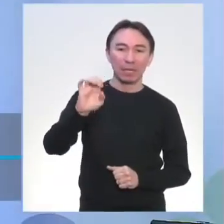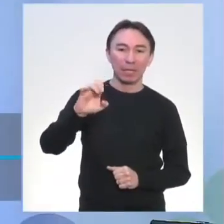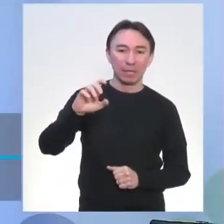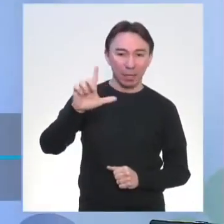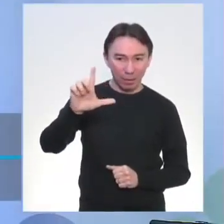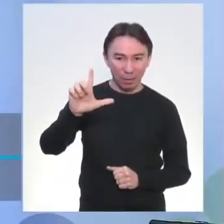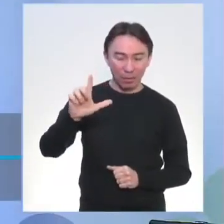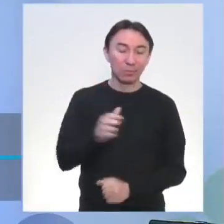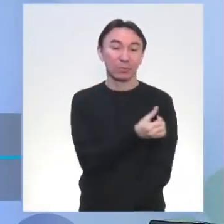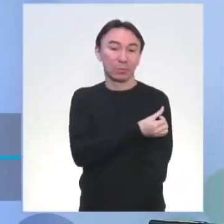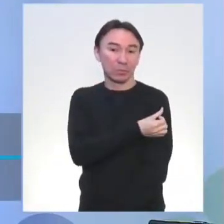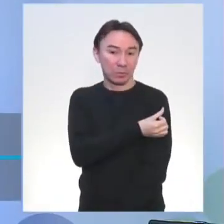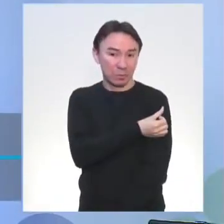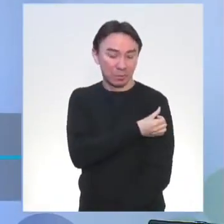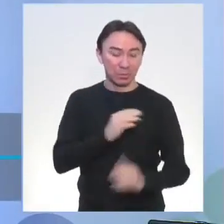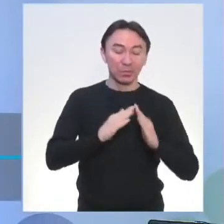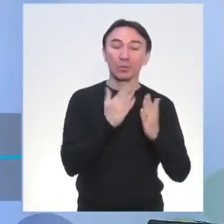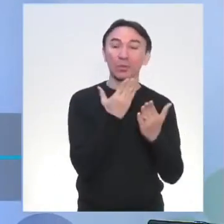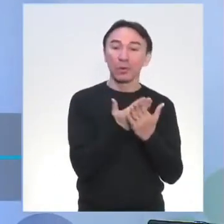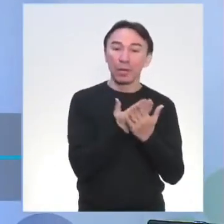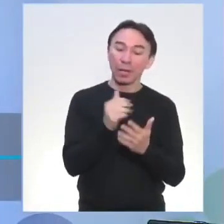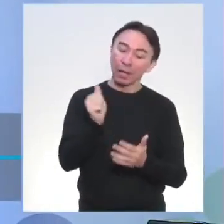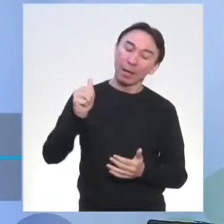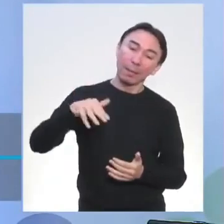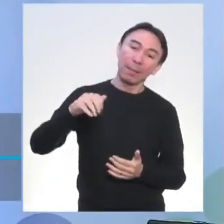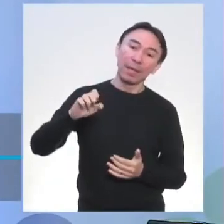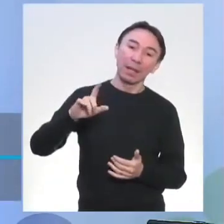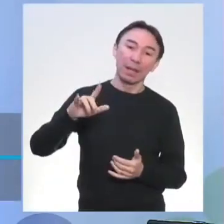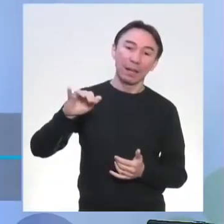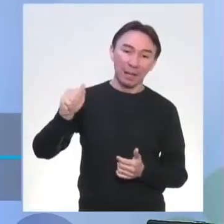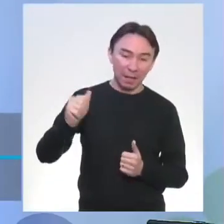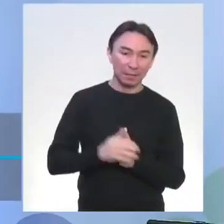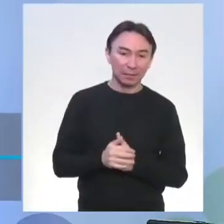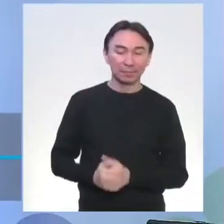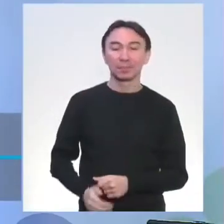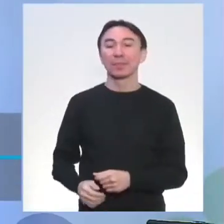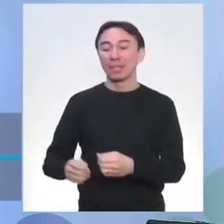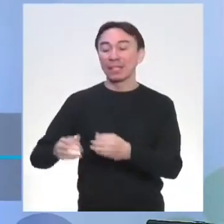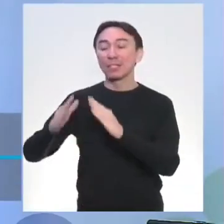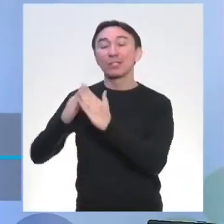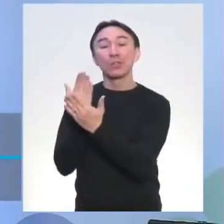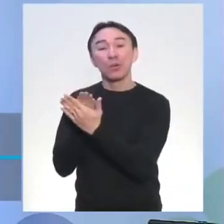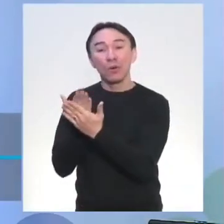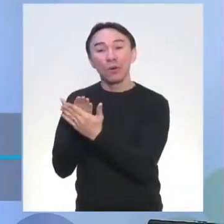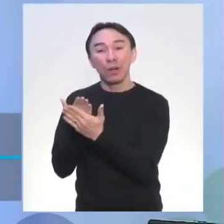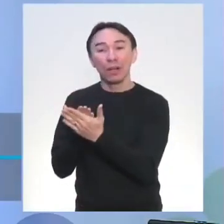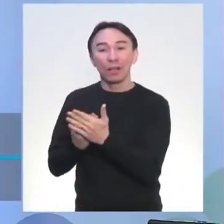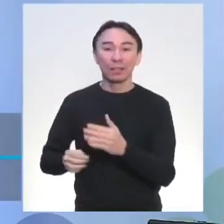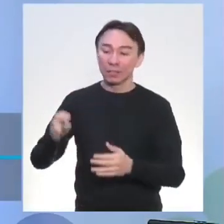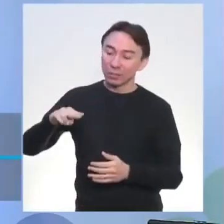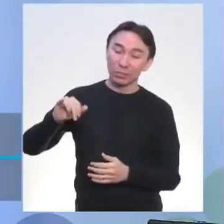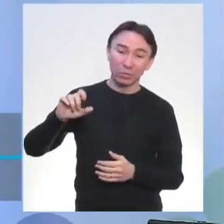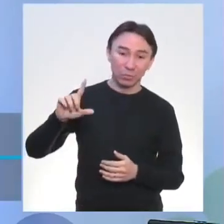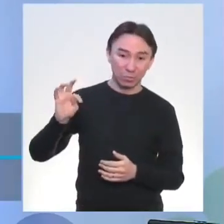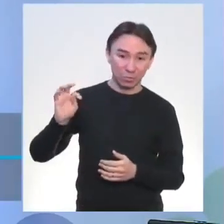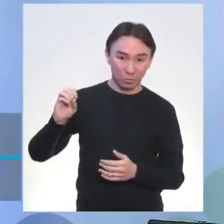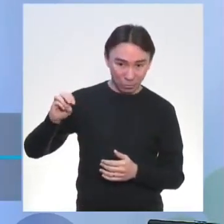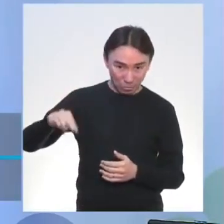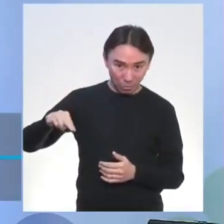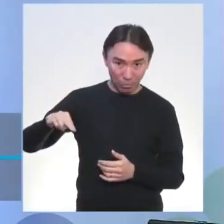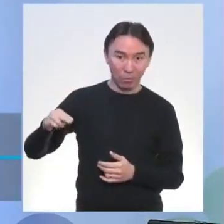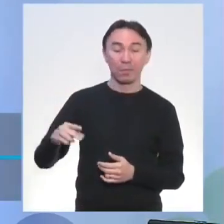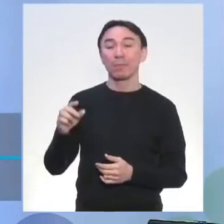do 6º ano, da Escola Amélia Lopes, em Marília. Também para os alunos da Escola Estadual Newton Pimenta e Escola